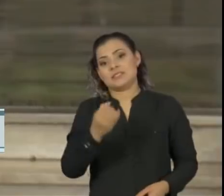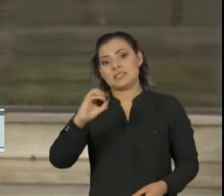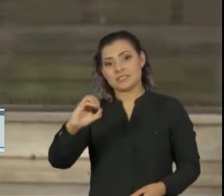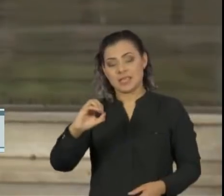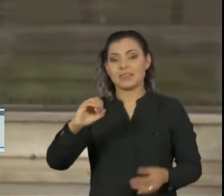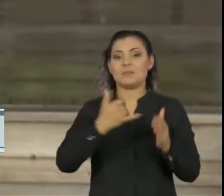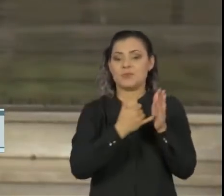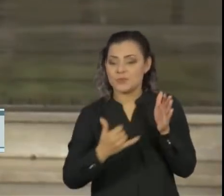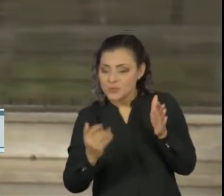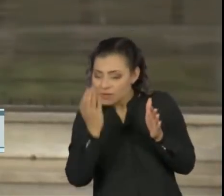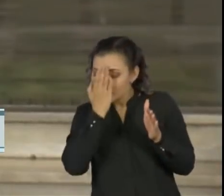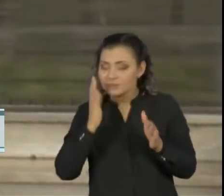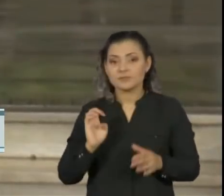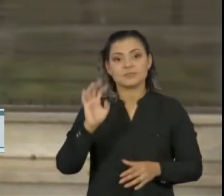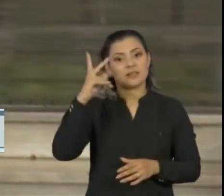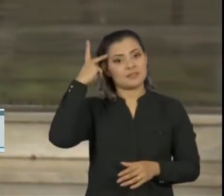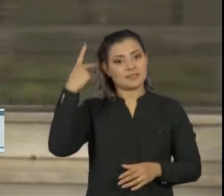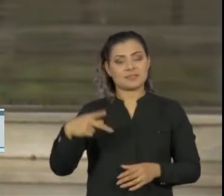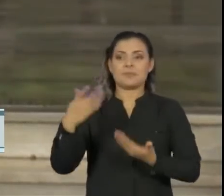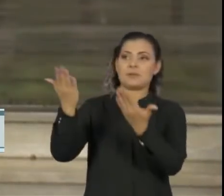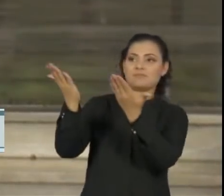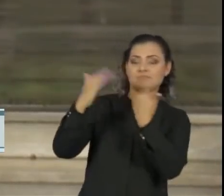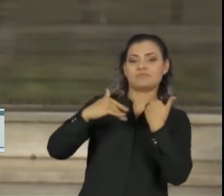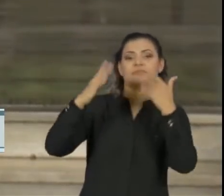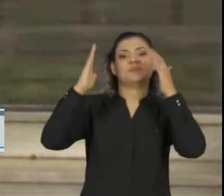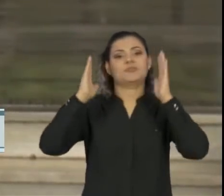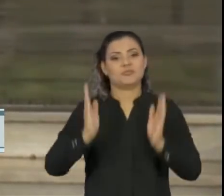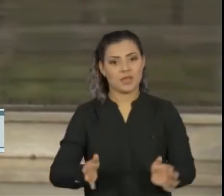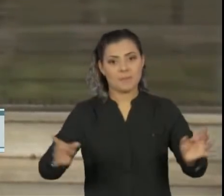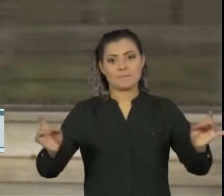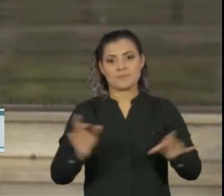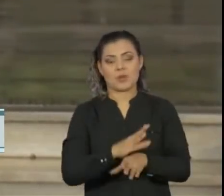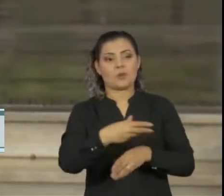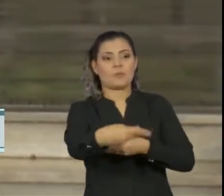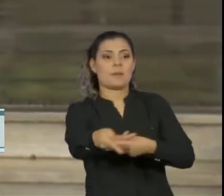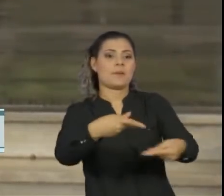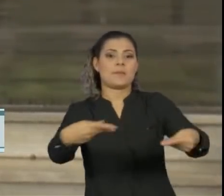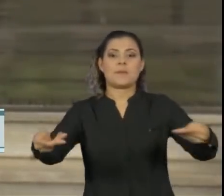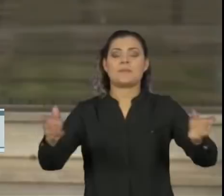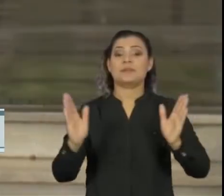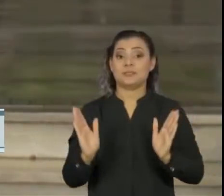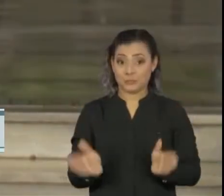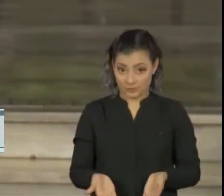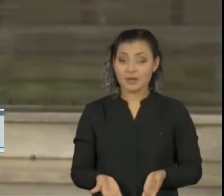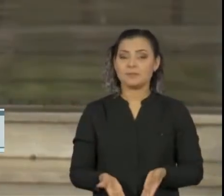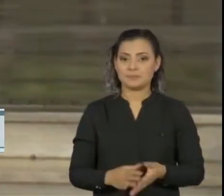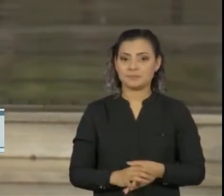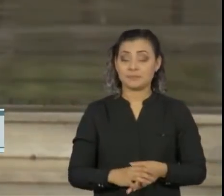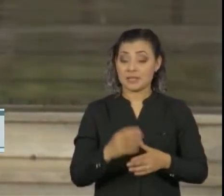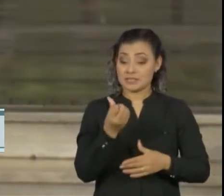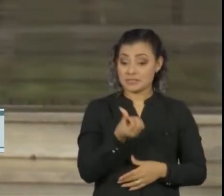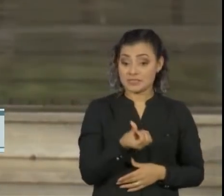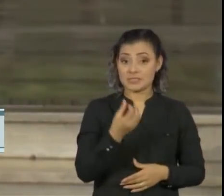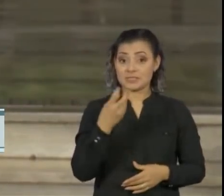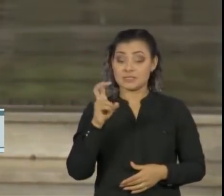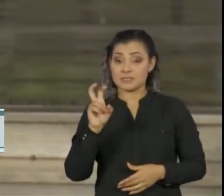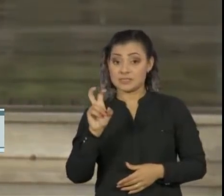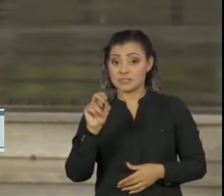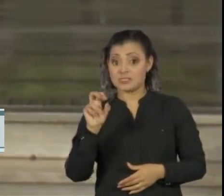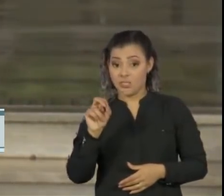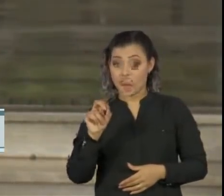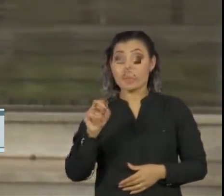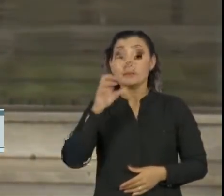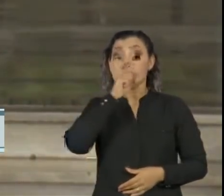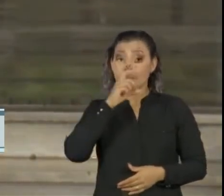2.360 respiradores recebidos e distribuídos. Os 650 que chegaram nesse final